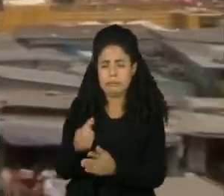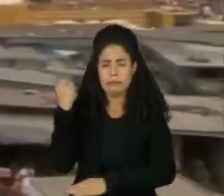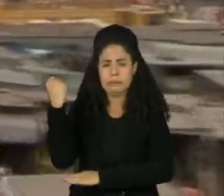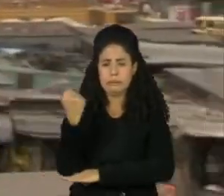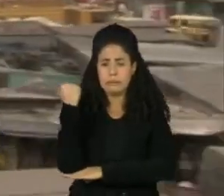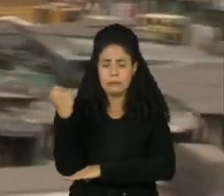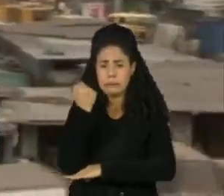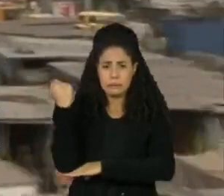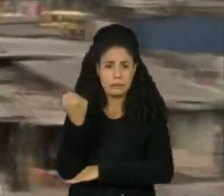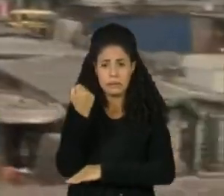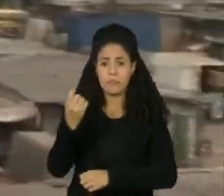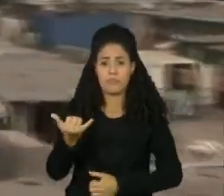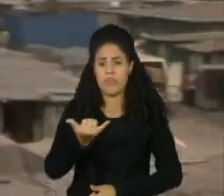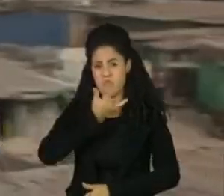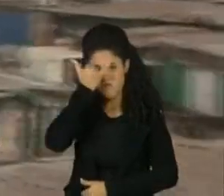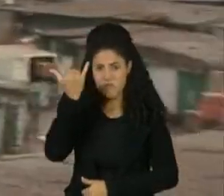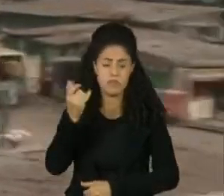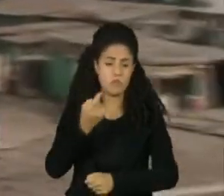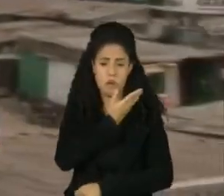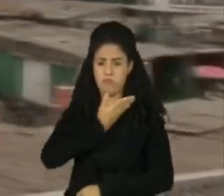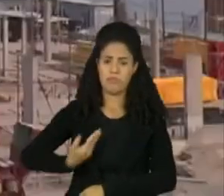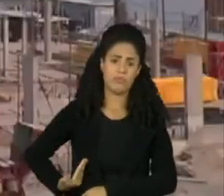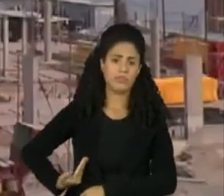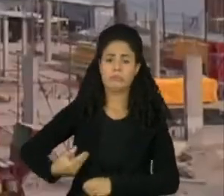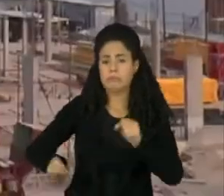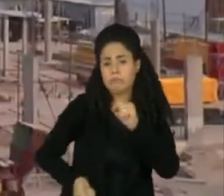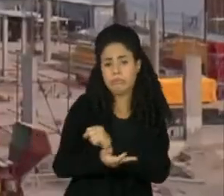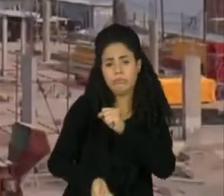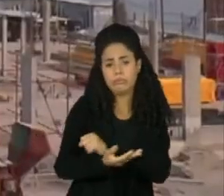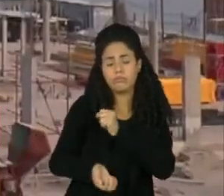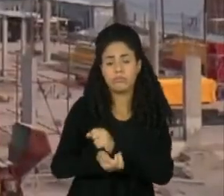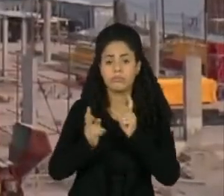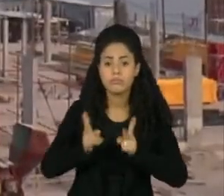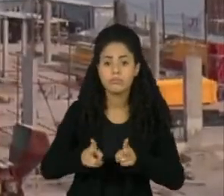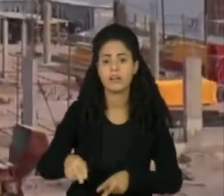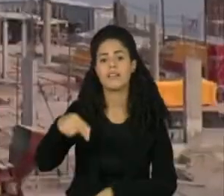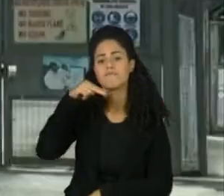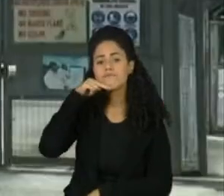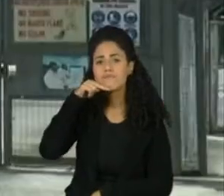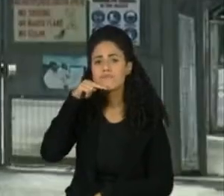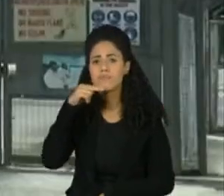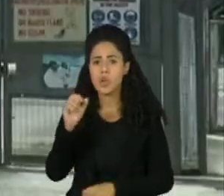de governos corruptos e da má gestão dos recursos naturais. Uma vez que a Nigéria é o maior